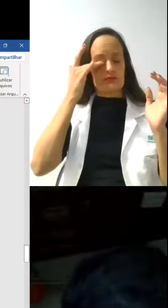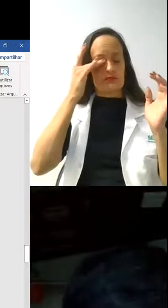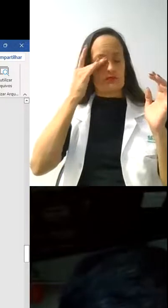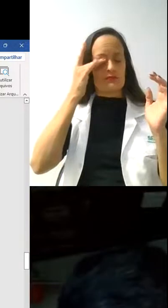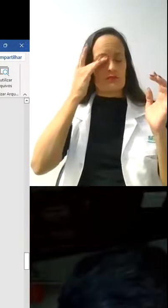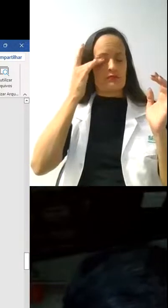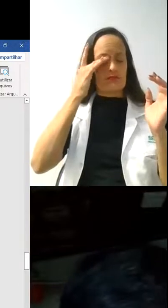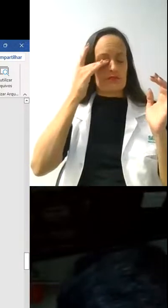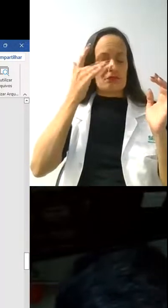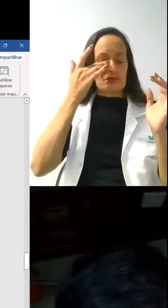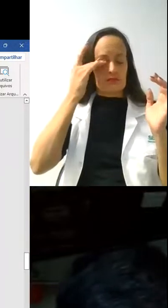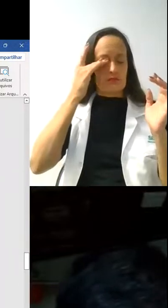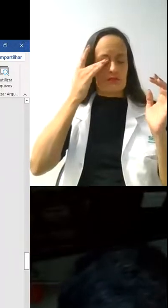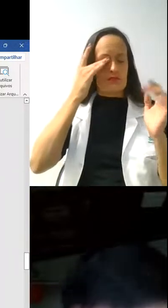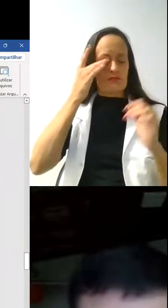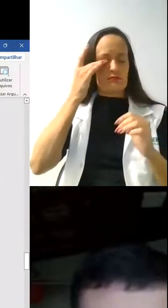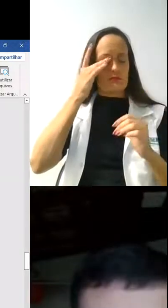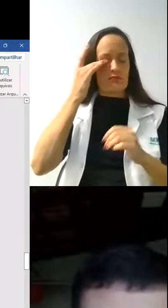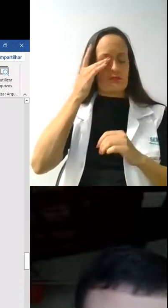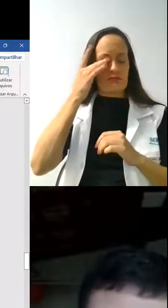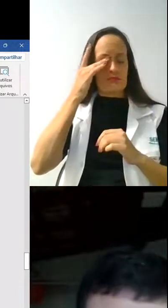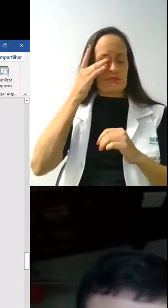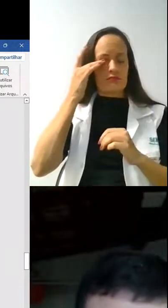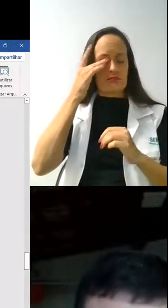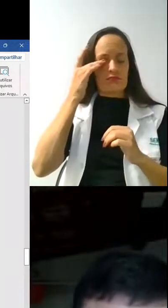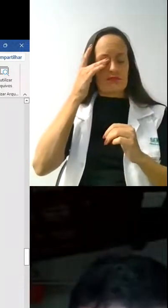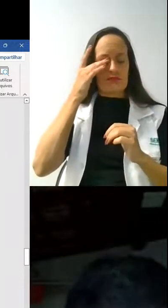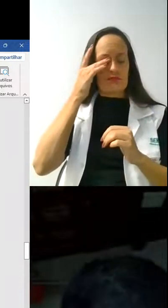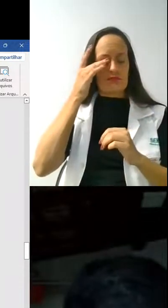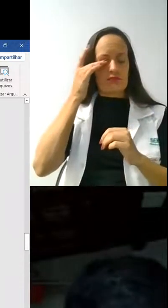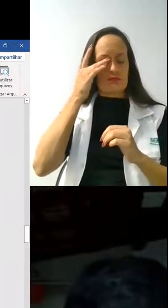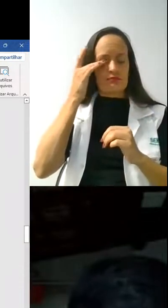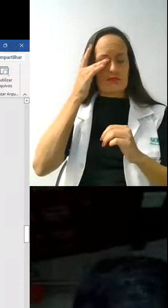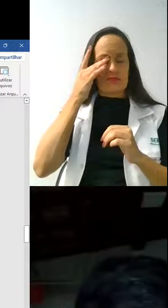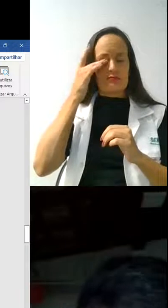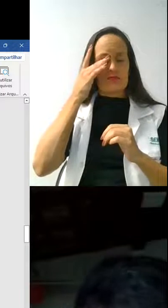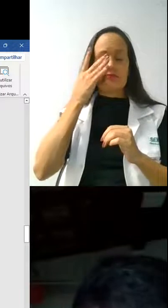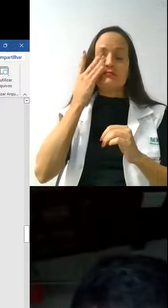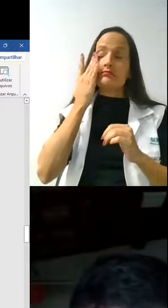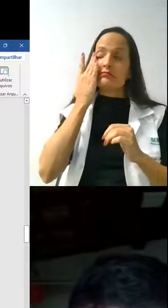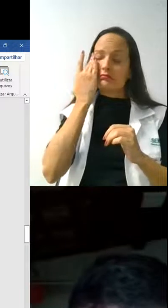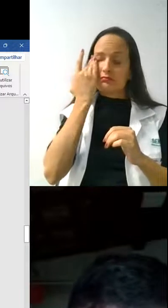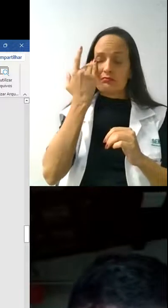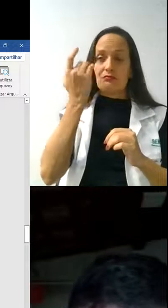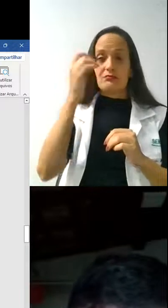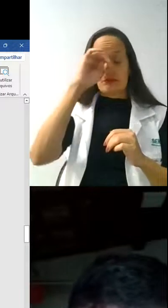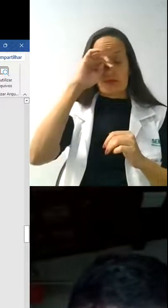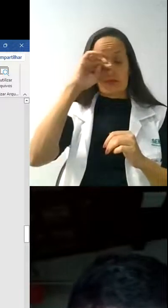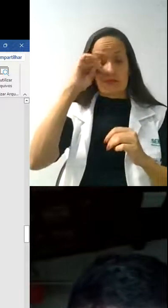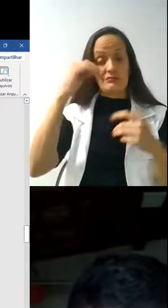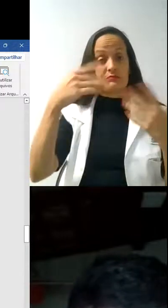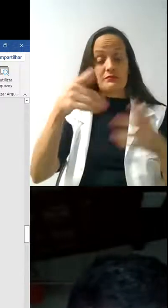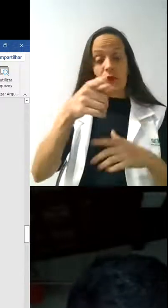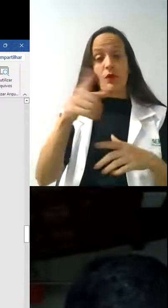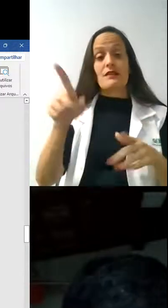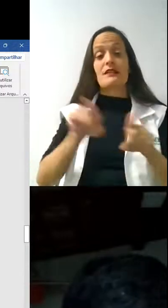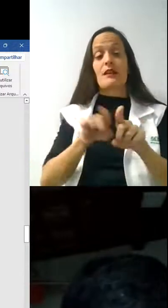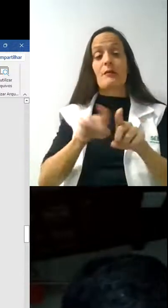postes 1 e 7, o vão total é de 210 metros, né? A gente já falou disso